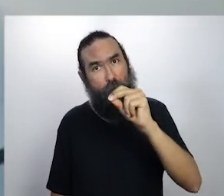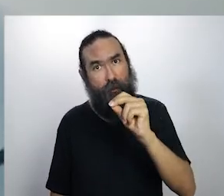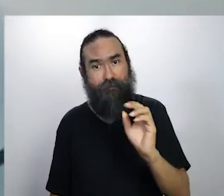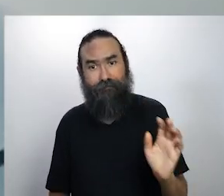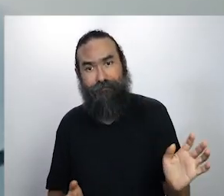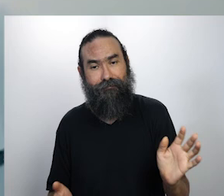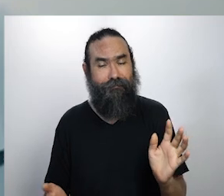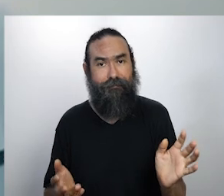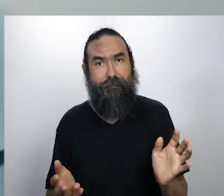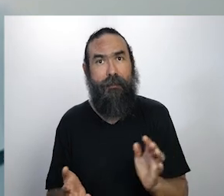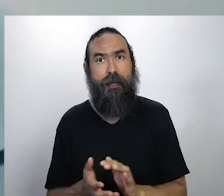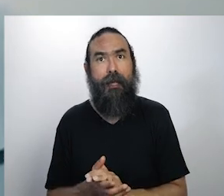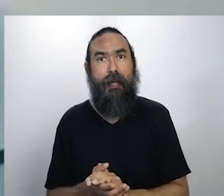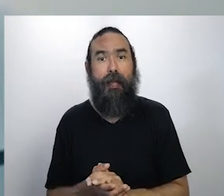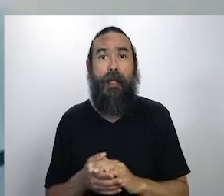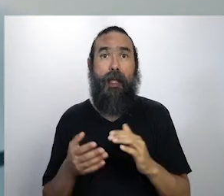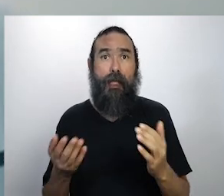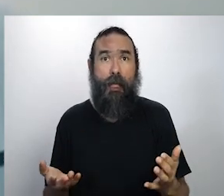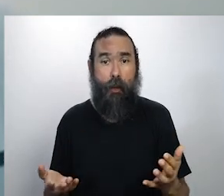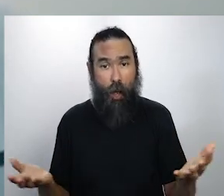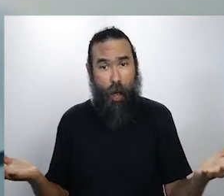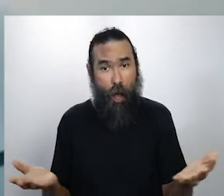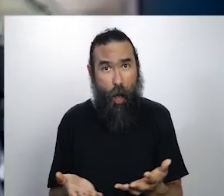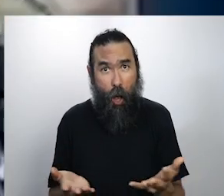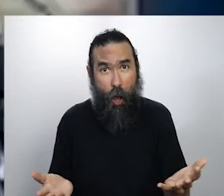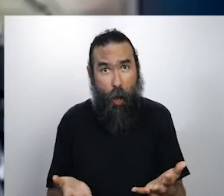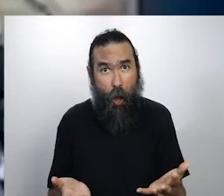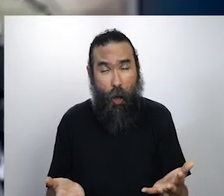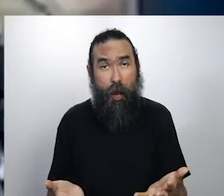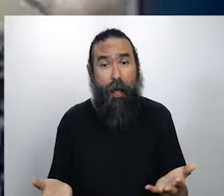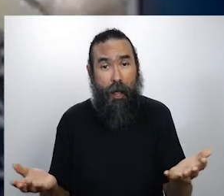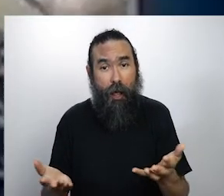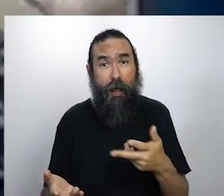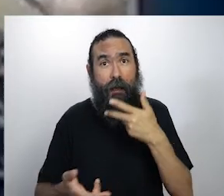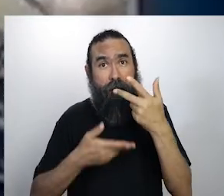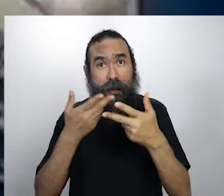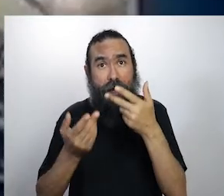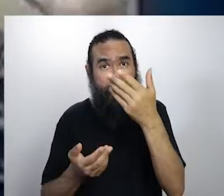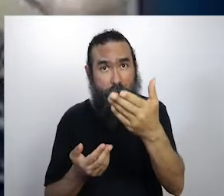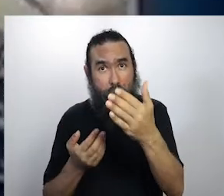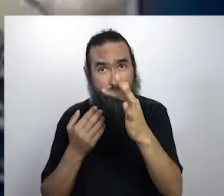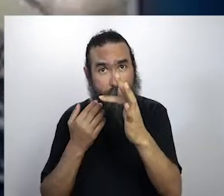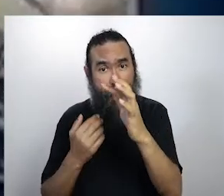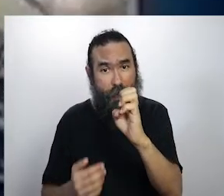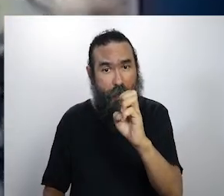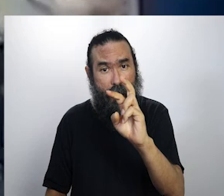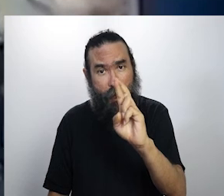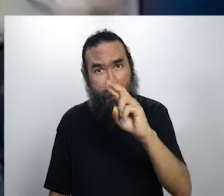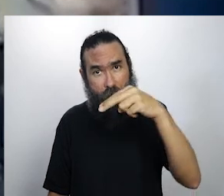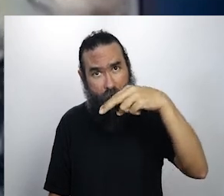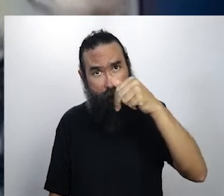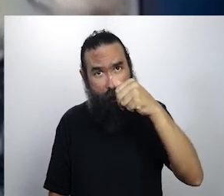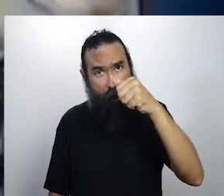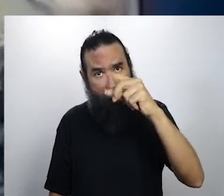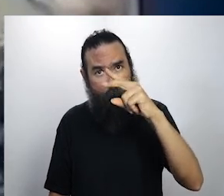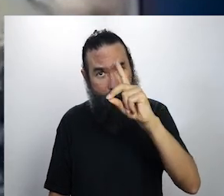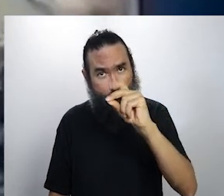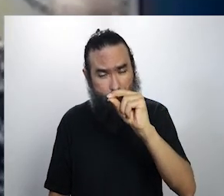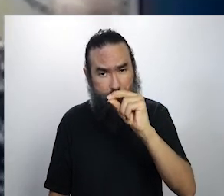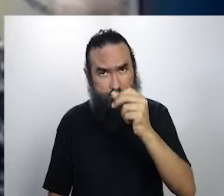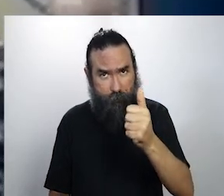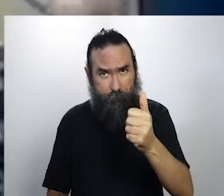o Augusto agora. E ouviu o Fernando agora e, na sequência, a fala de